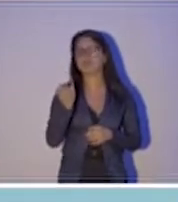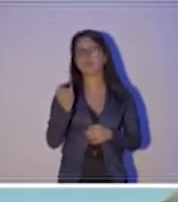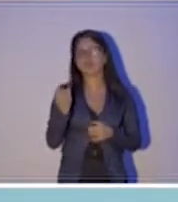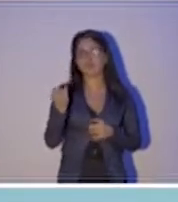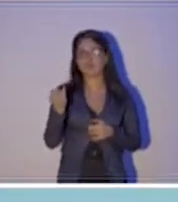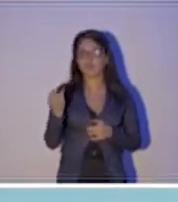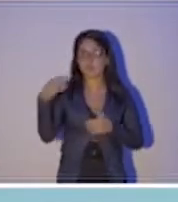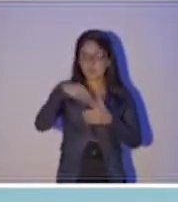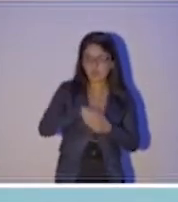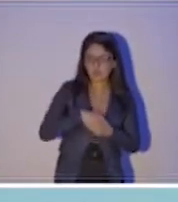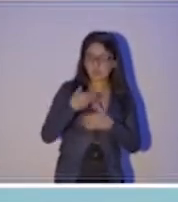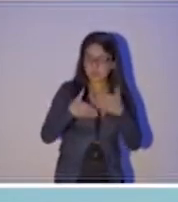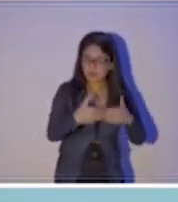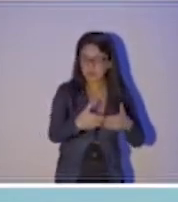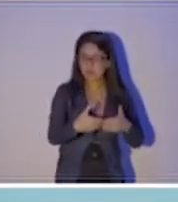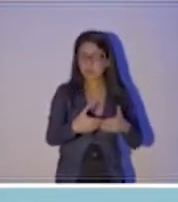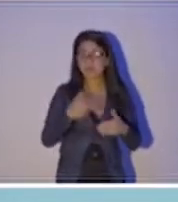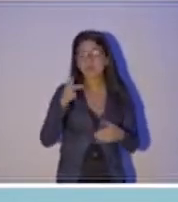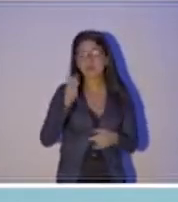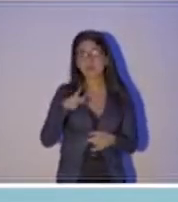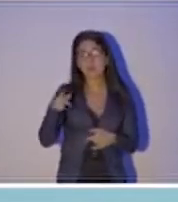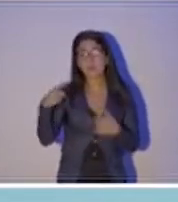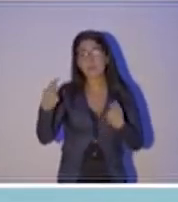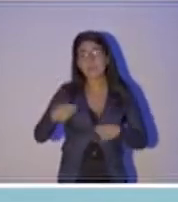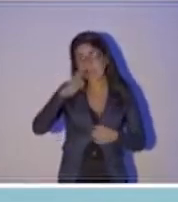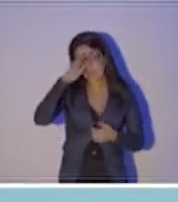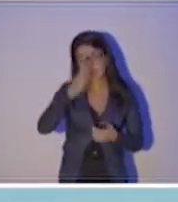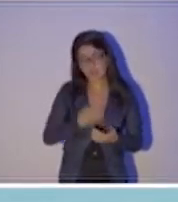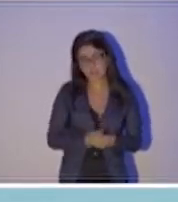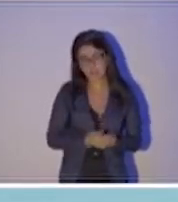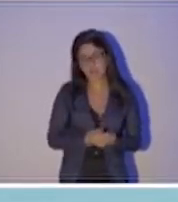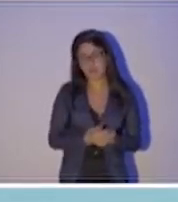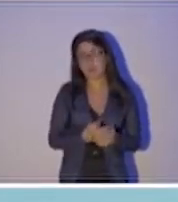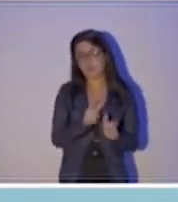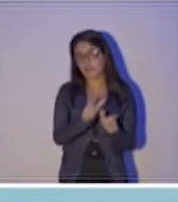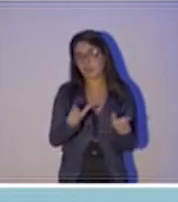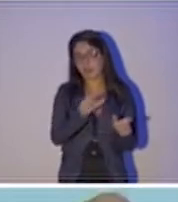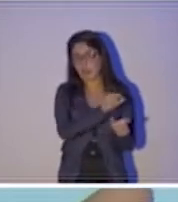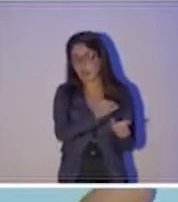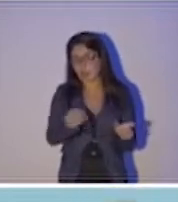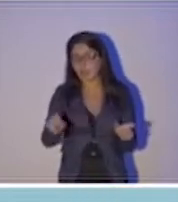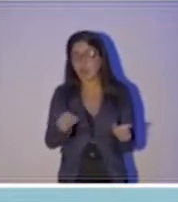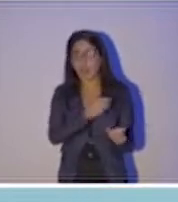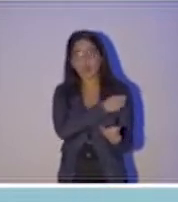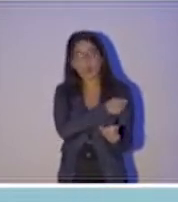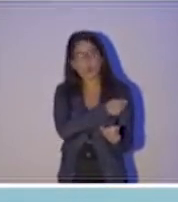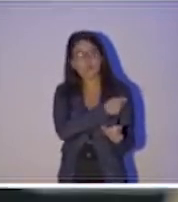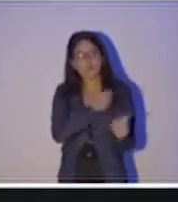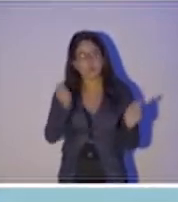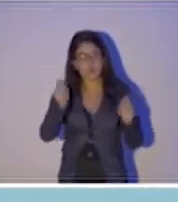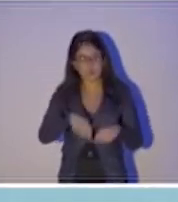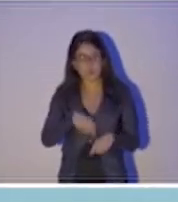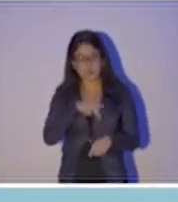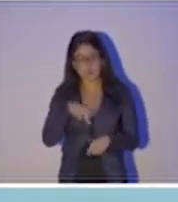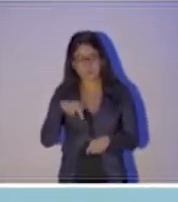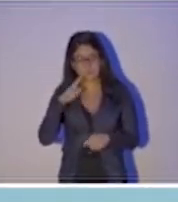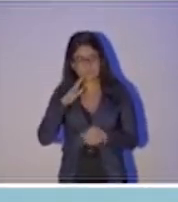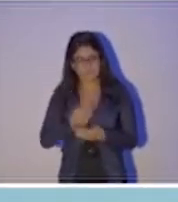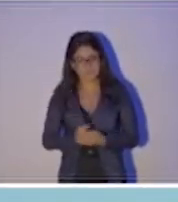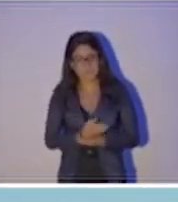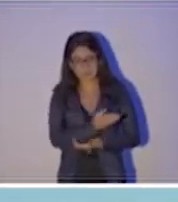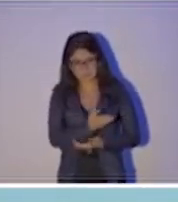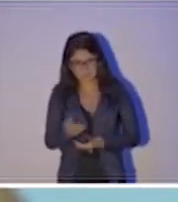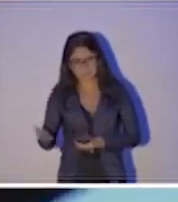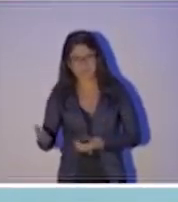acreditar de forma absoluta no potencial dos estudantes. Então, qualquer atitude